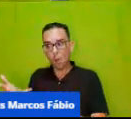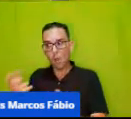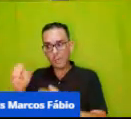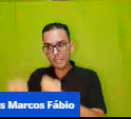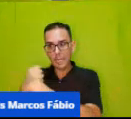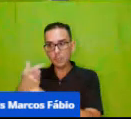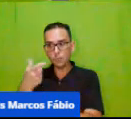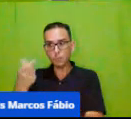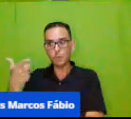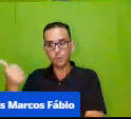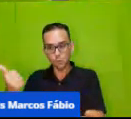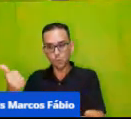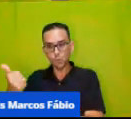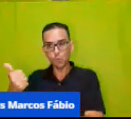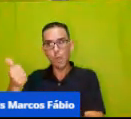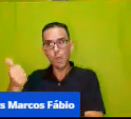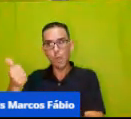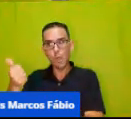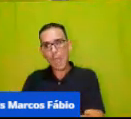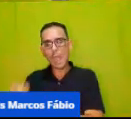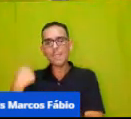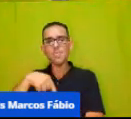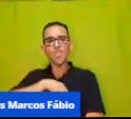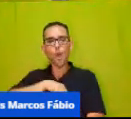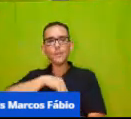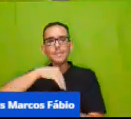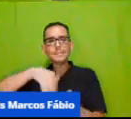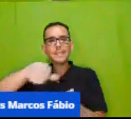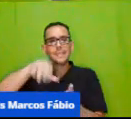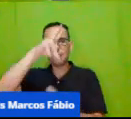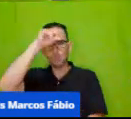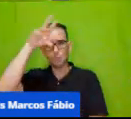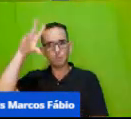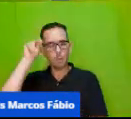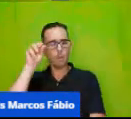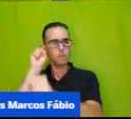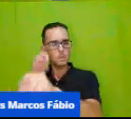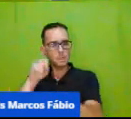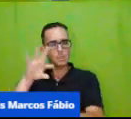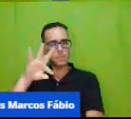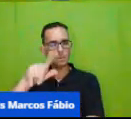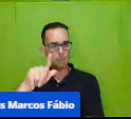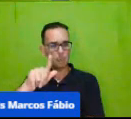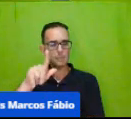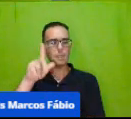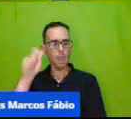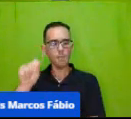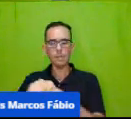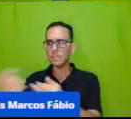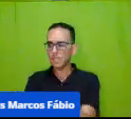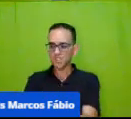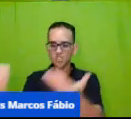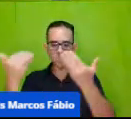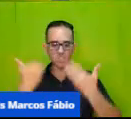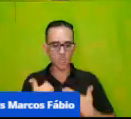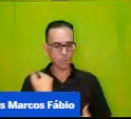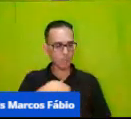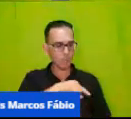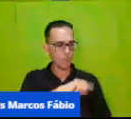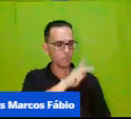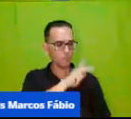gente, né, tem um pensamento, né, tem algumas orientações para como faz esse caderno, aí esse caderno chega para vocês, né. Eu queria que